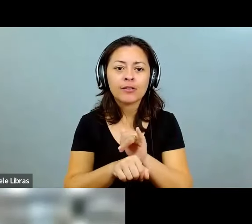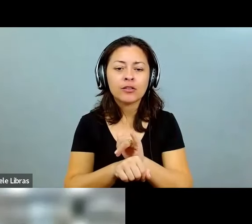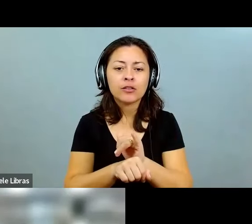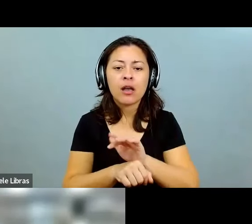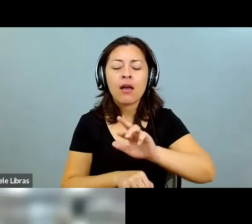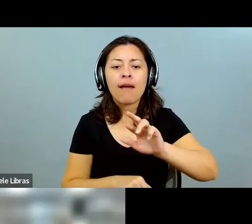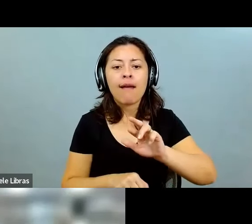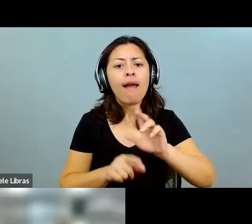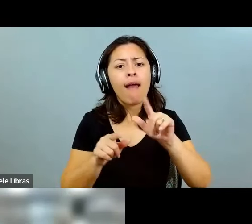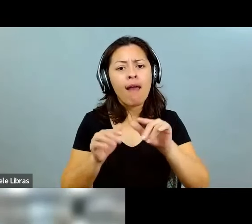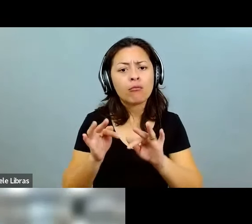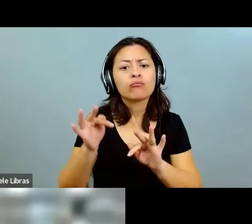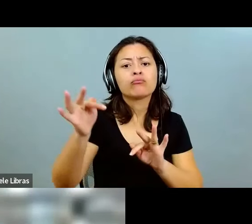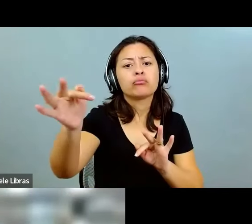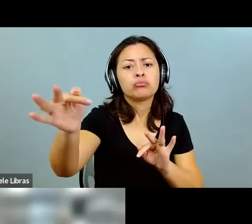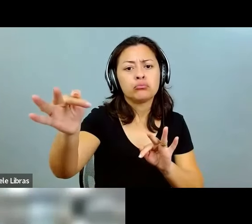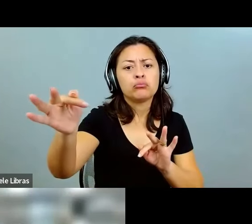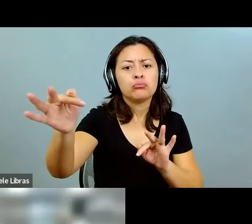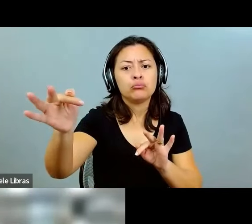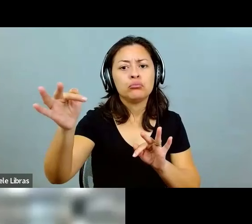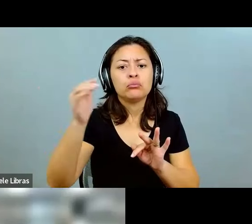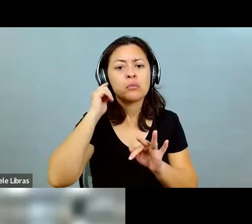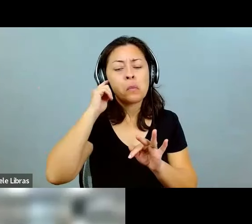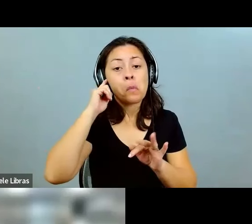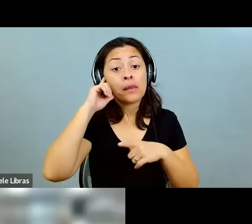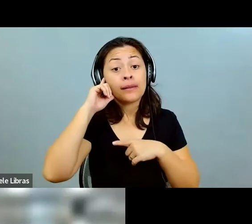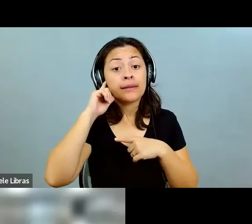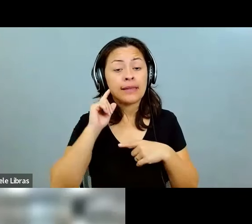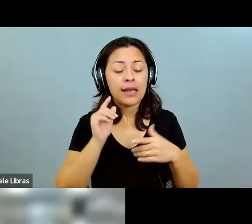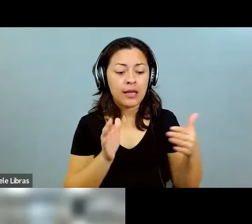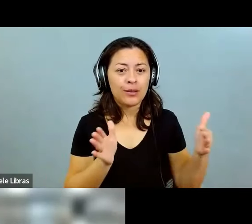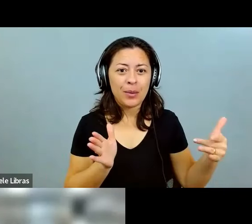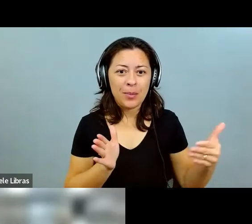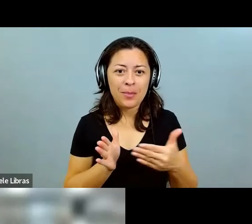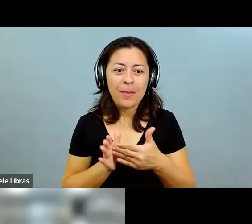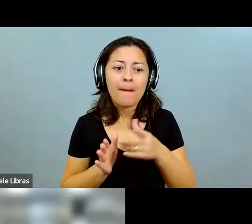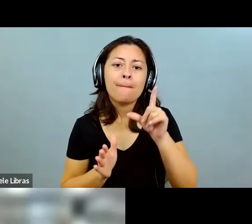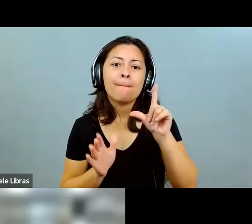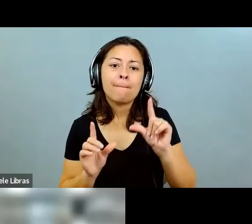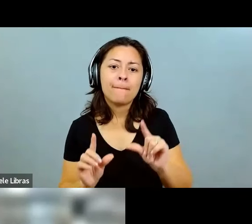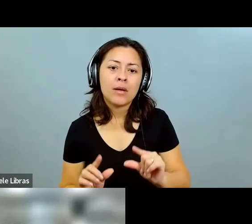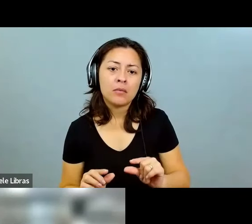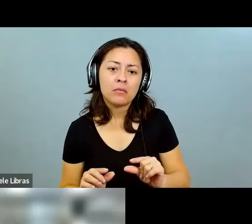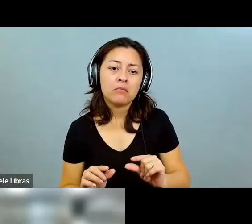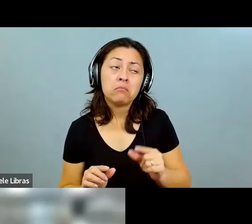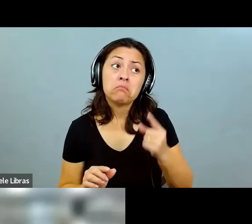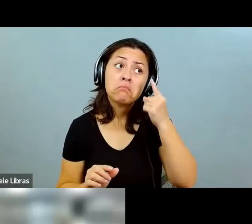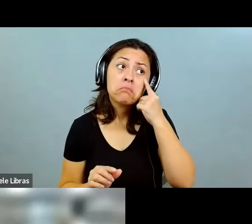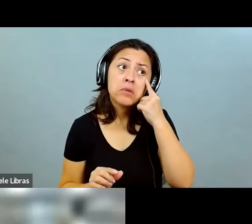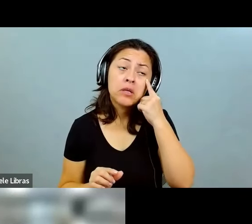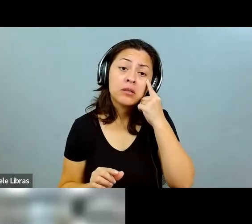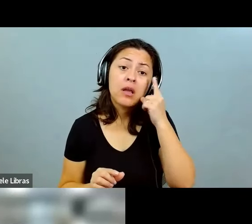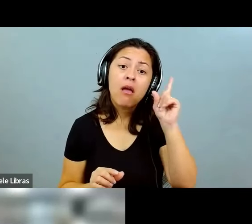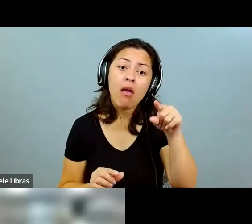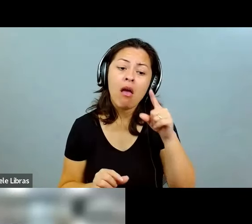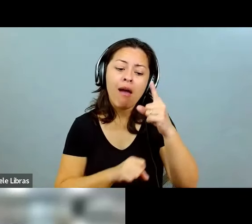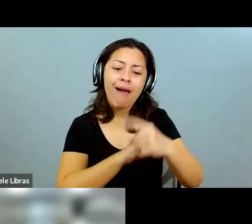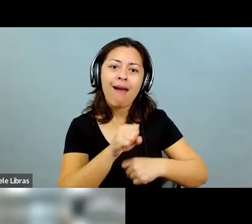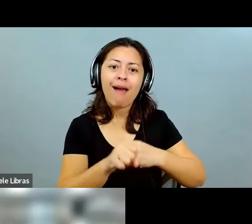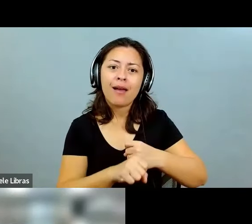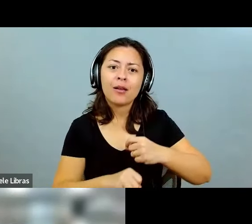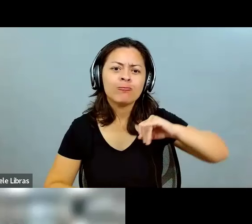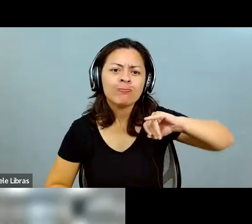ano como esse a margem mais menor eh para nós é um ano de oportunidades né então a gente a gente